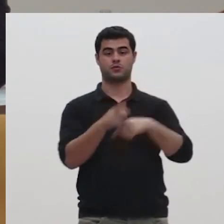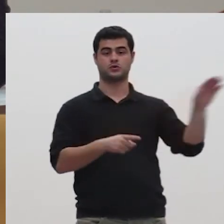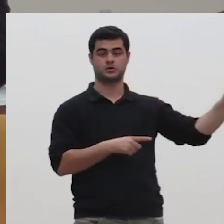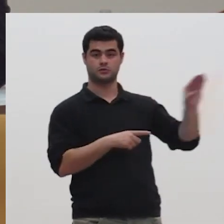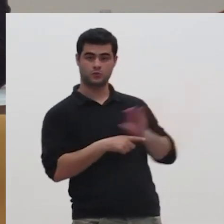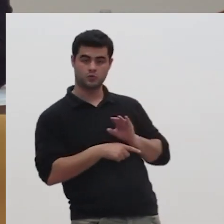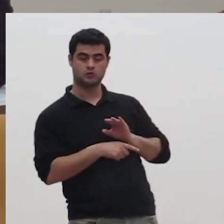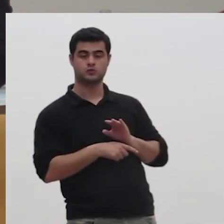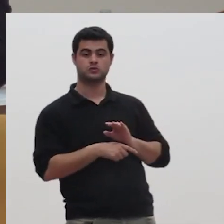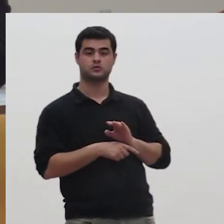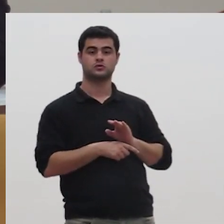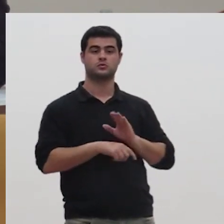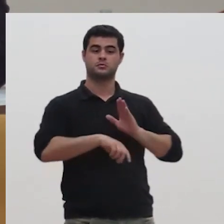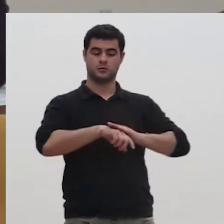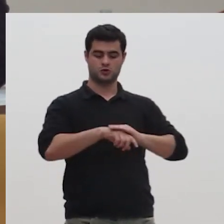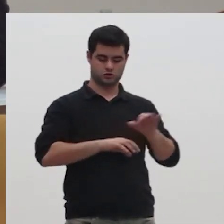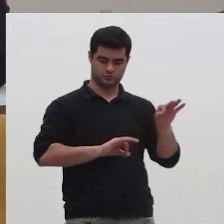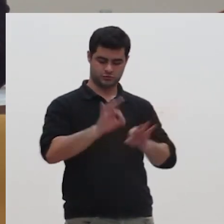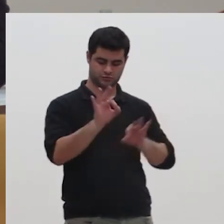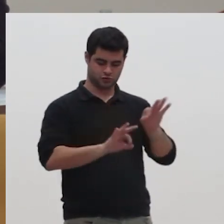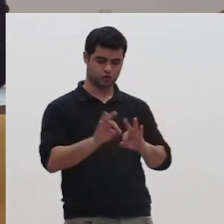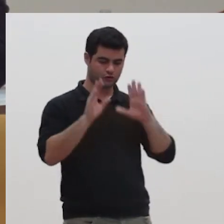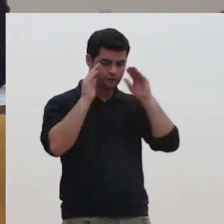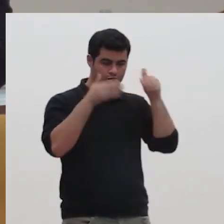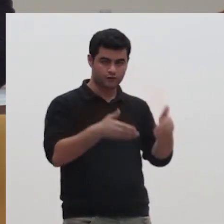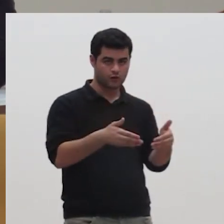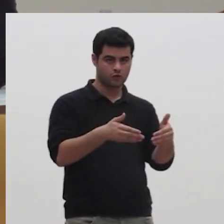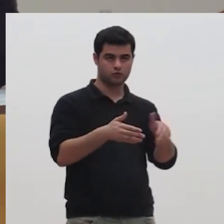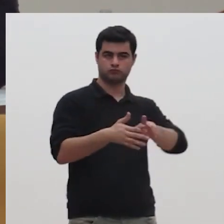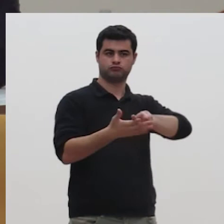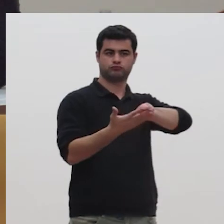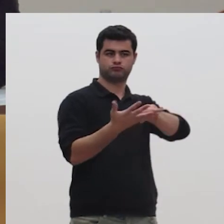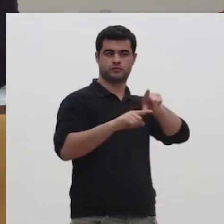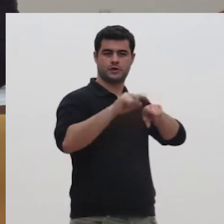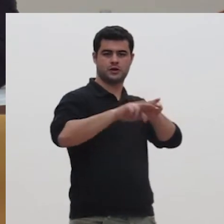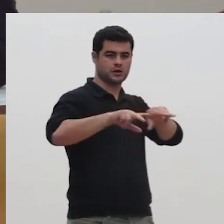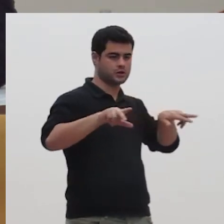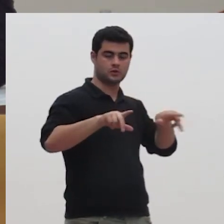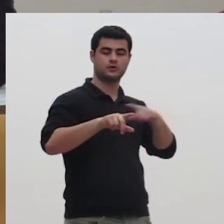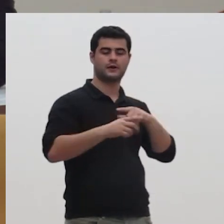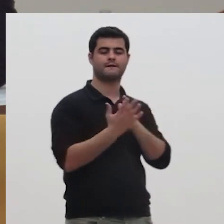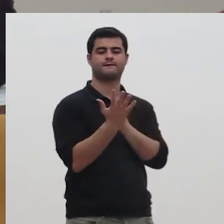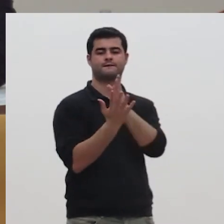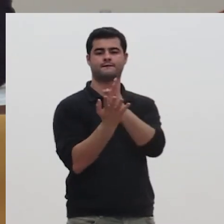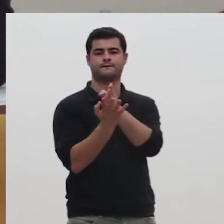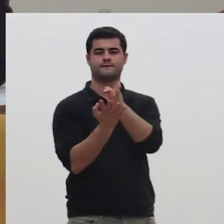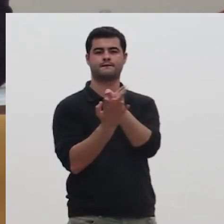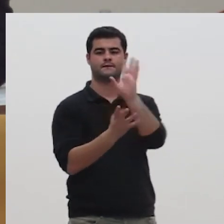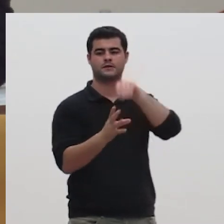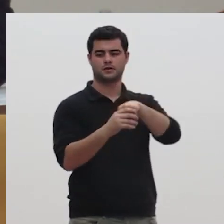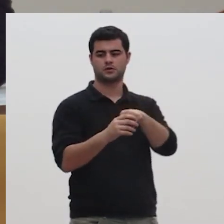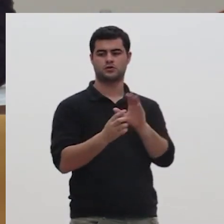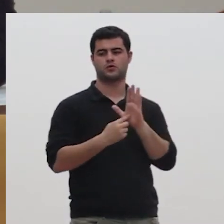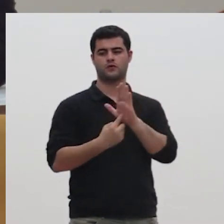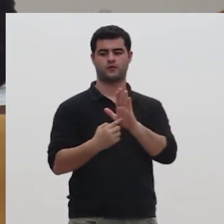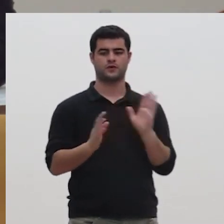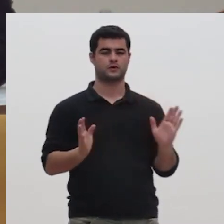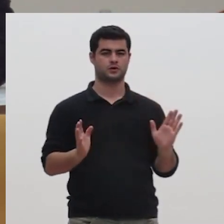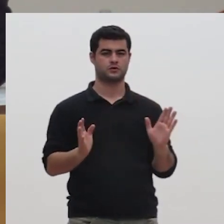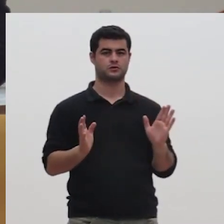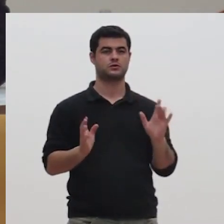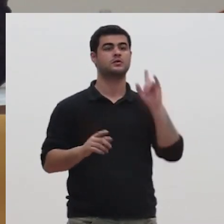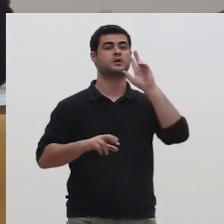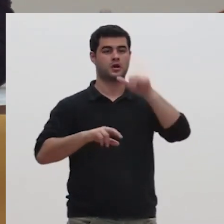o planejamento dele só pensando na otimização do recurso. Ele tem que pensar na variedade dos serviços ofertados. Isso é a característica